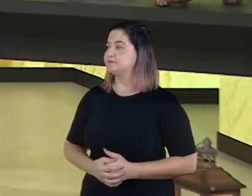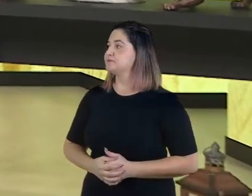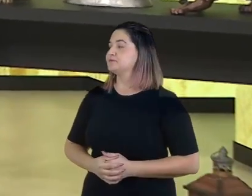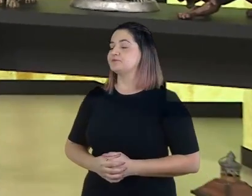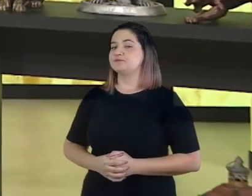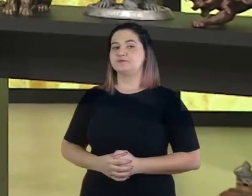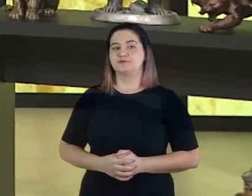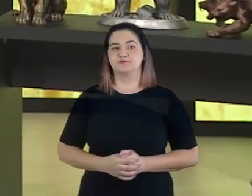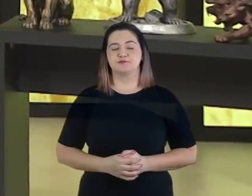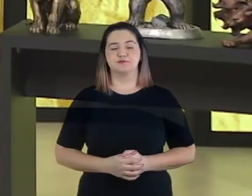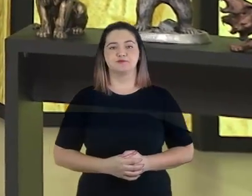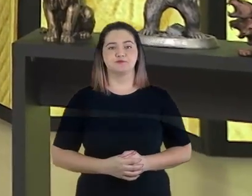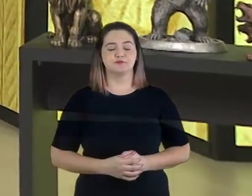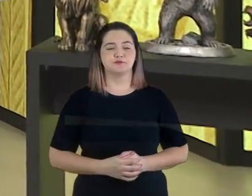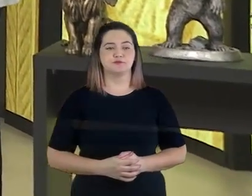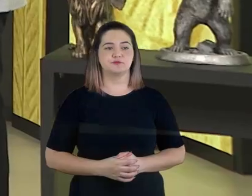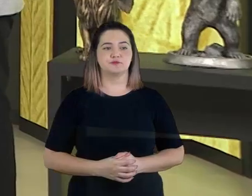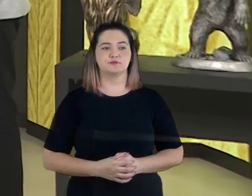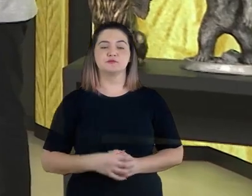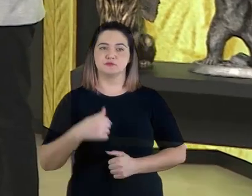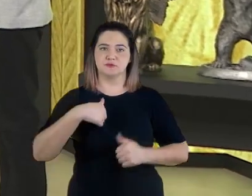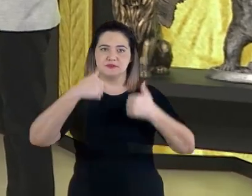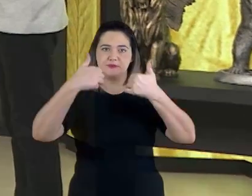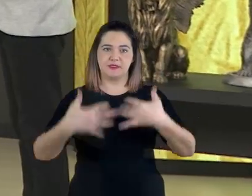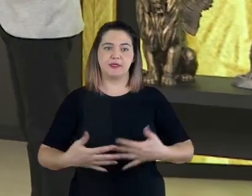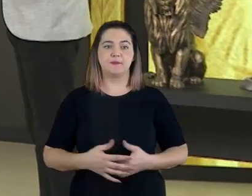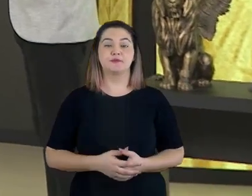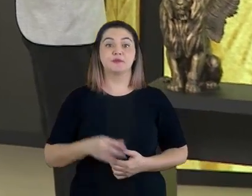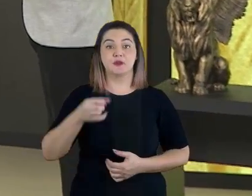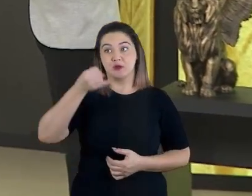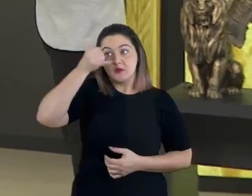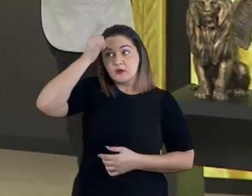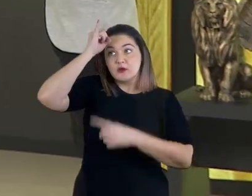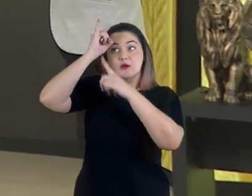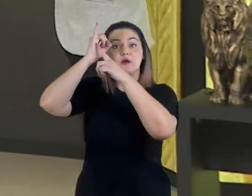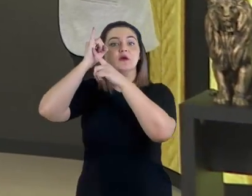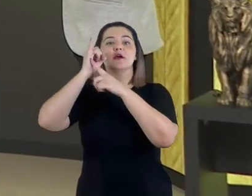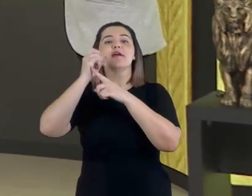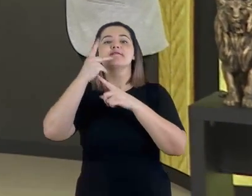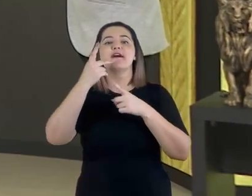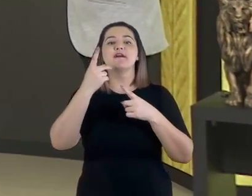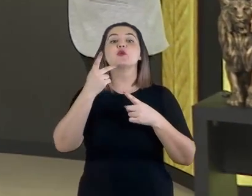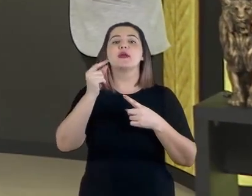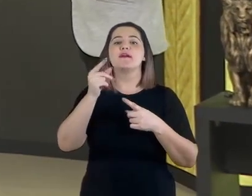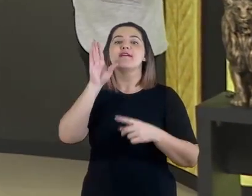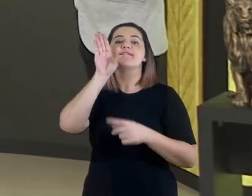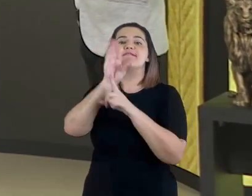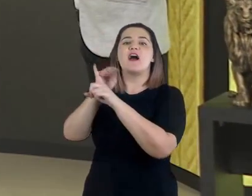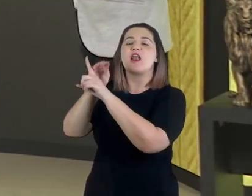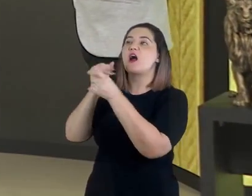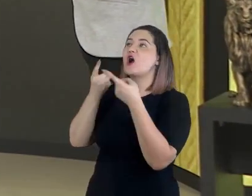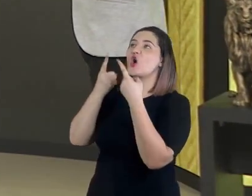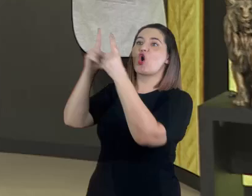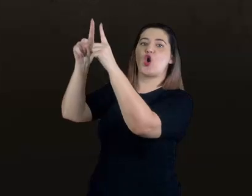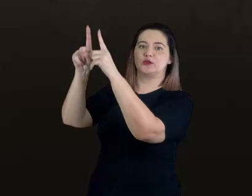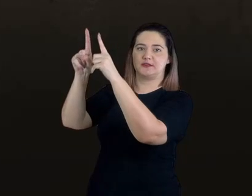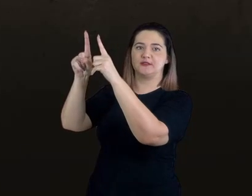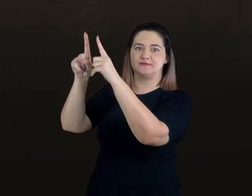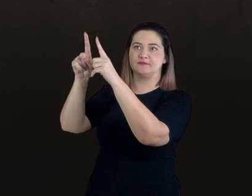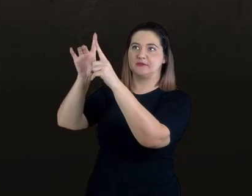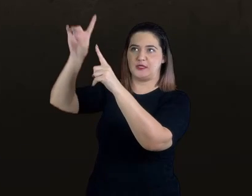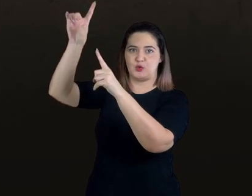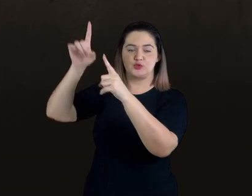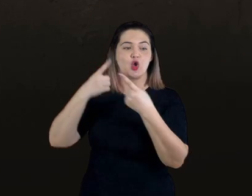aqui. Como eu falei, ele falará contra o Altíssimo, oprimirá os santos do Altíssimo e